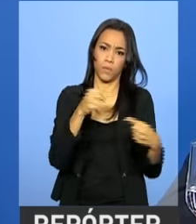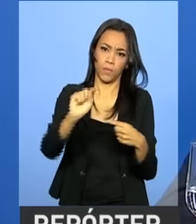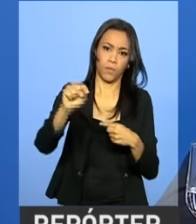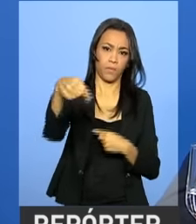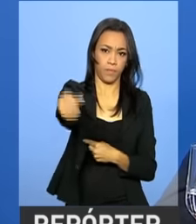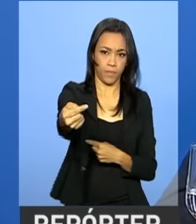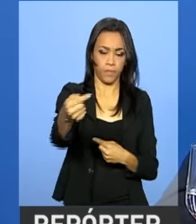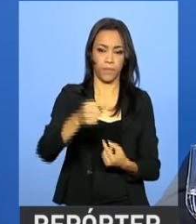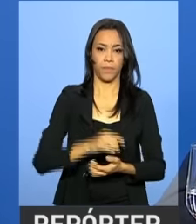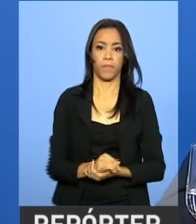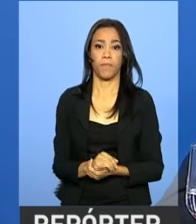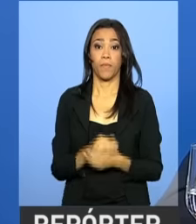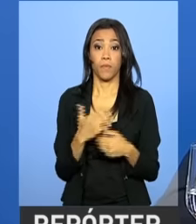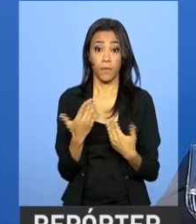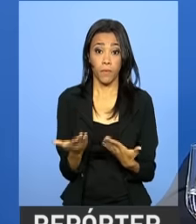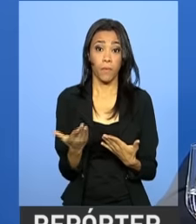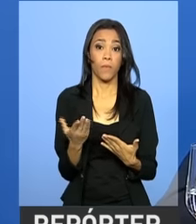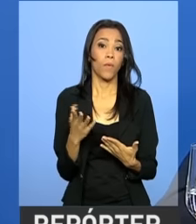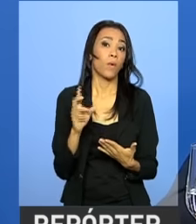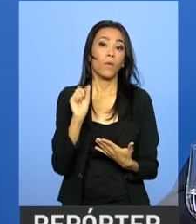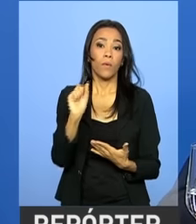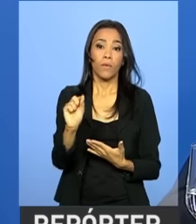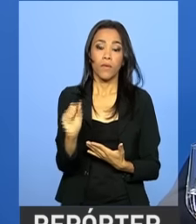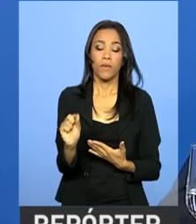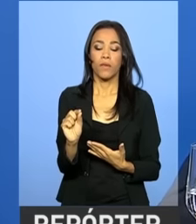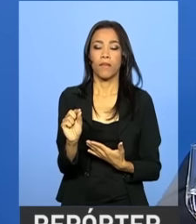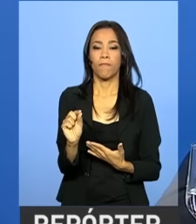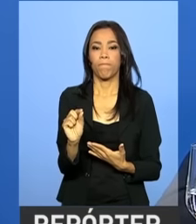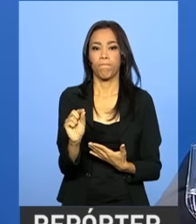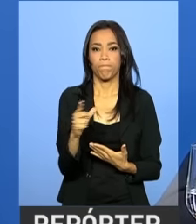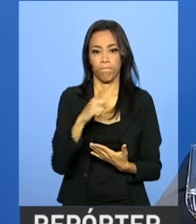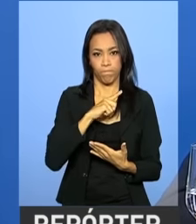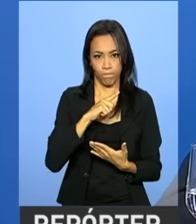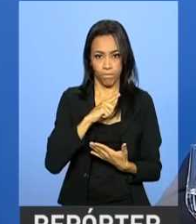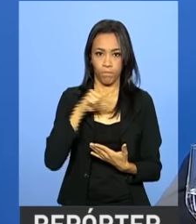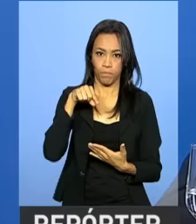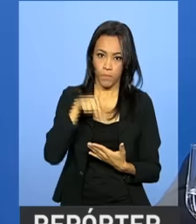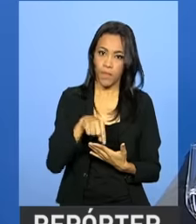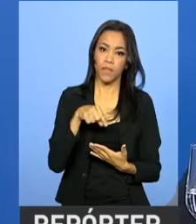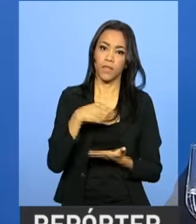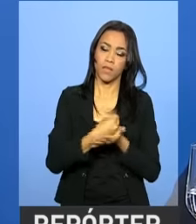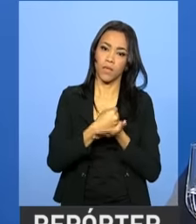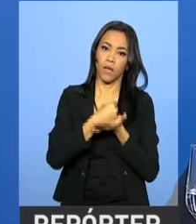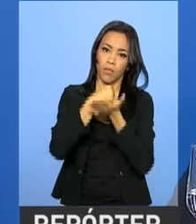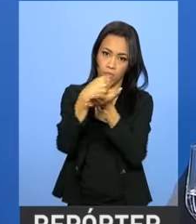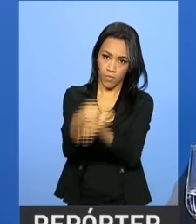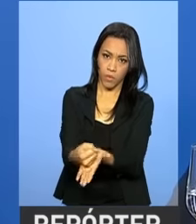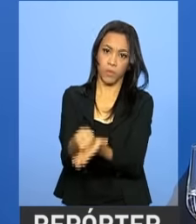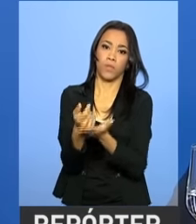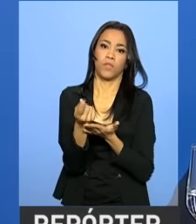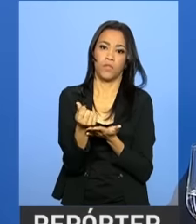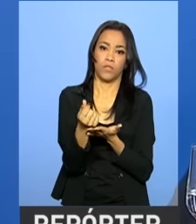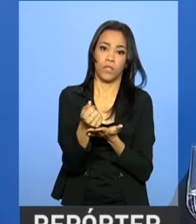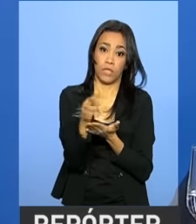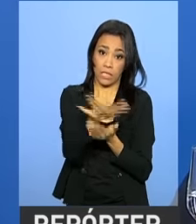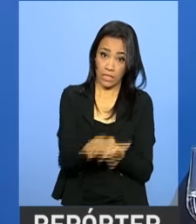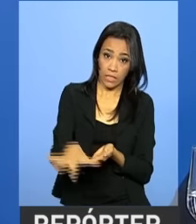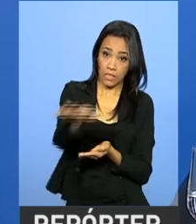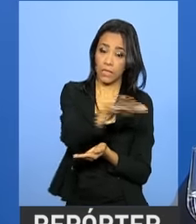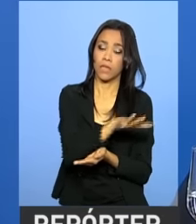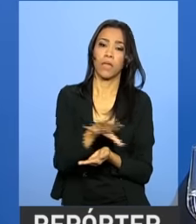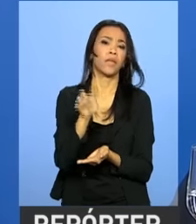após. O fato também é que, ao ter esse aporte de recursos nesta área de